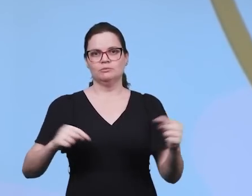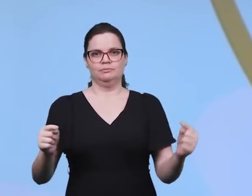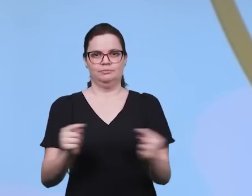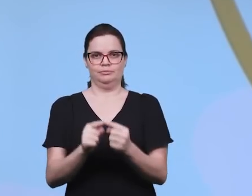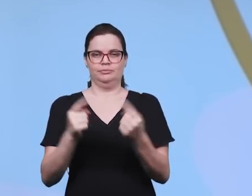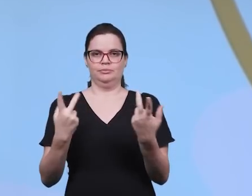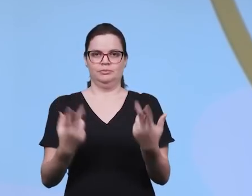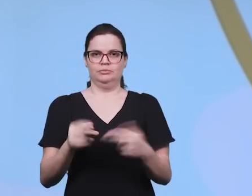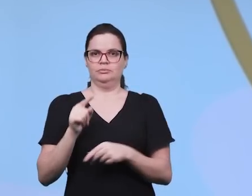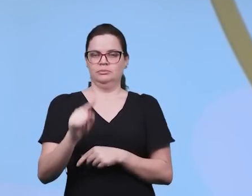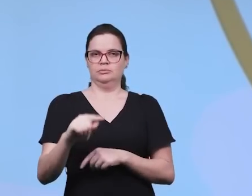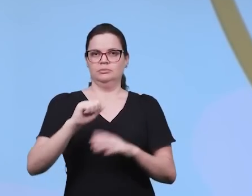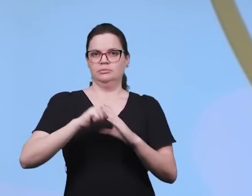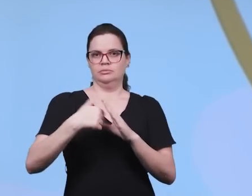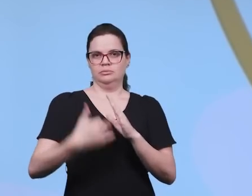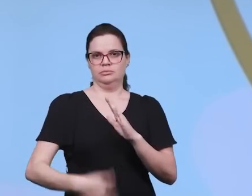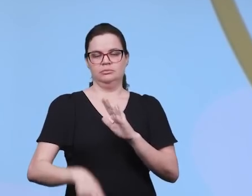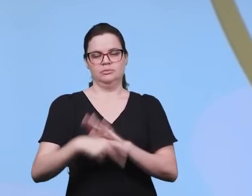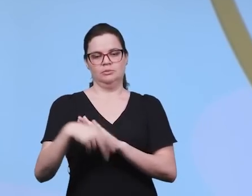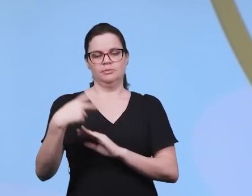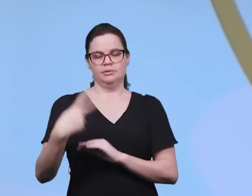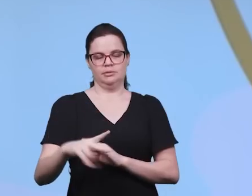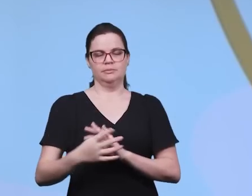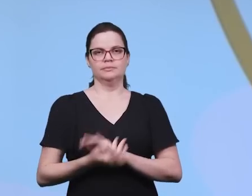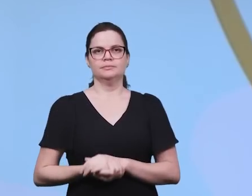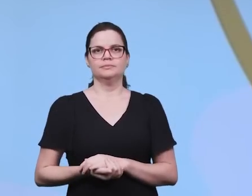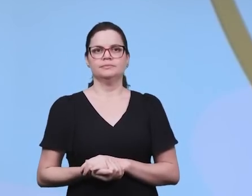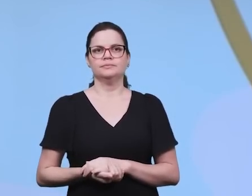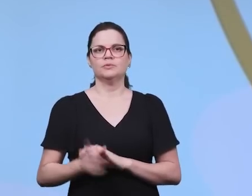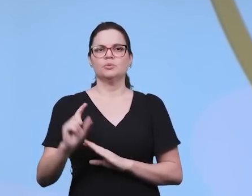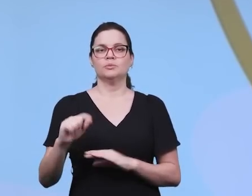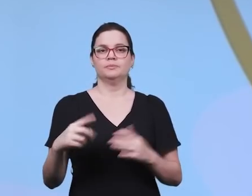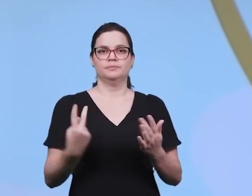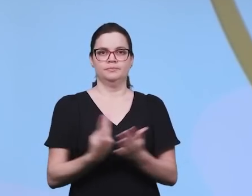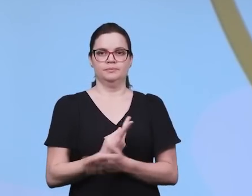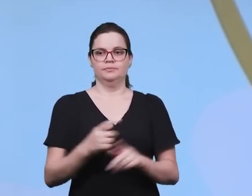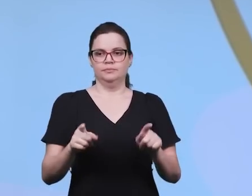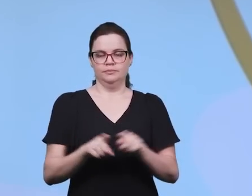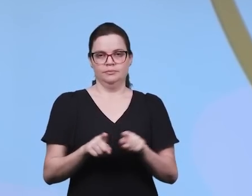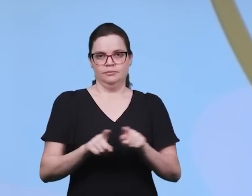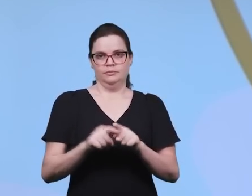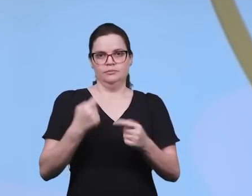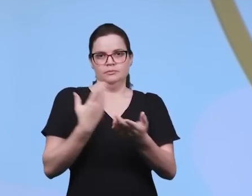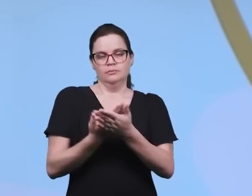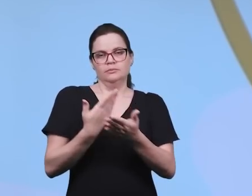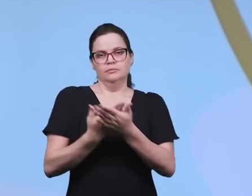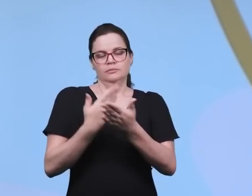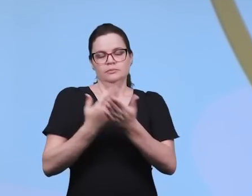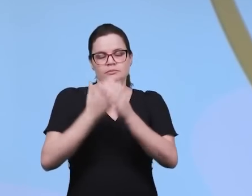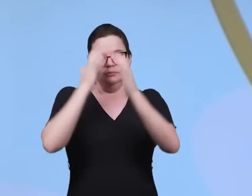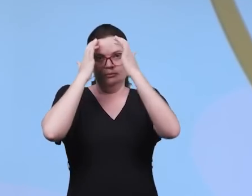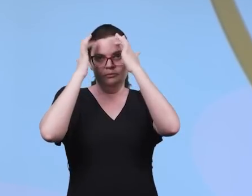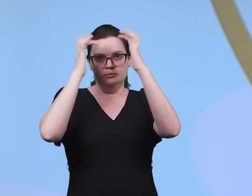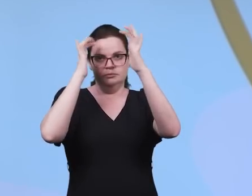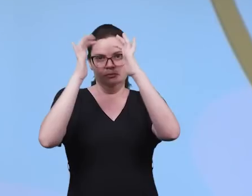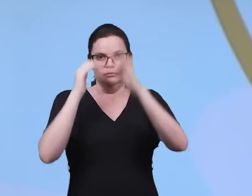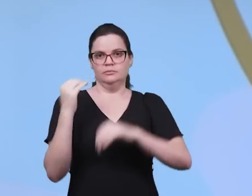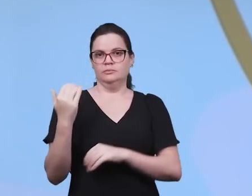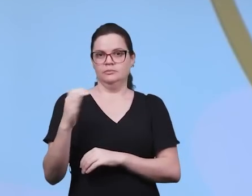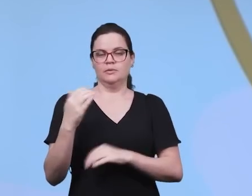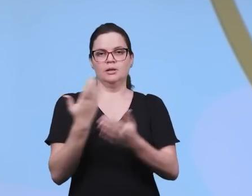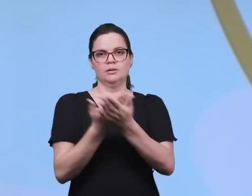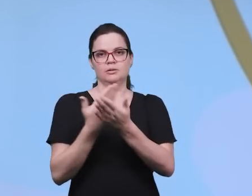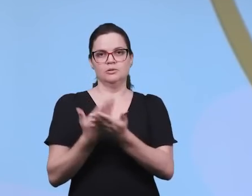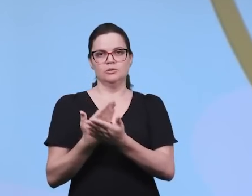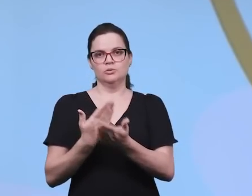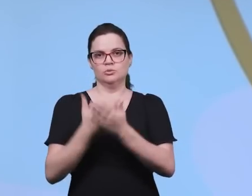aquele conjunto de características, né? Então, o que acontece? É que com a neurociência, que estuda a